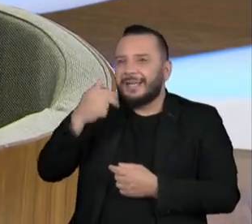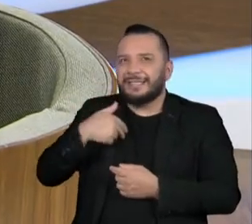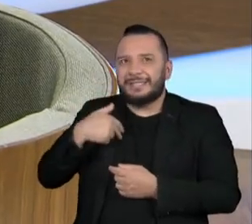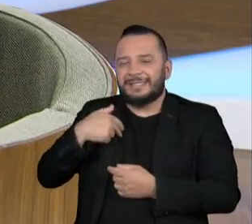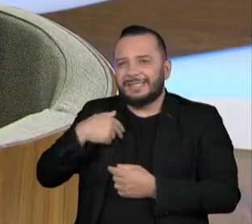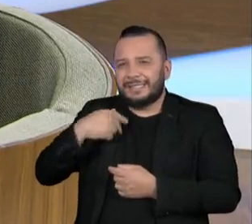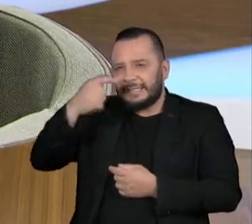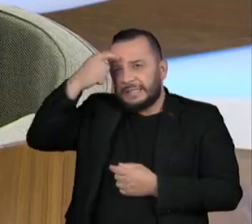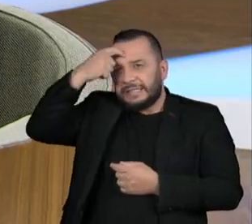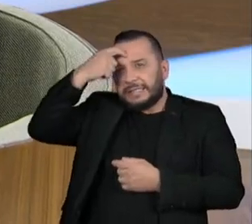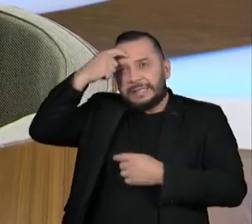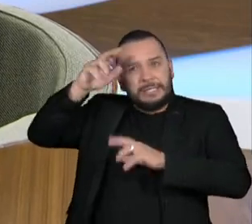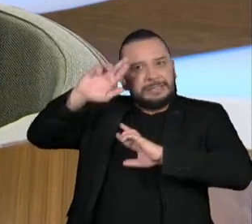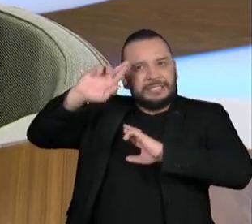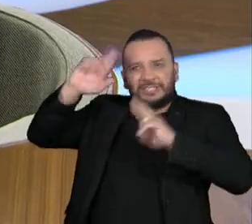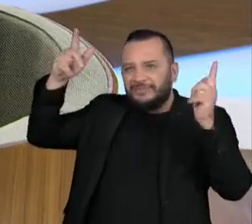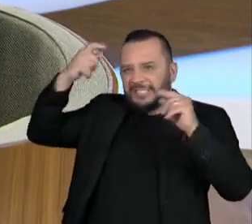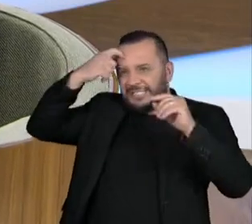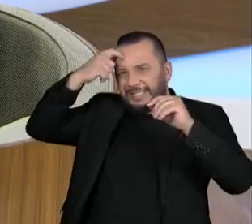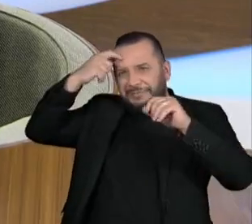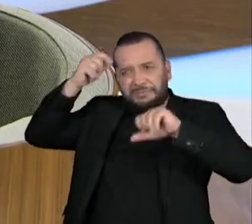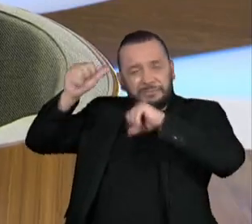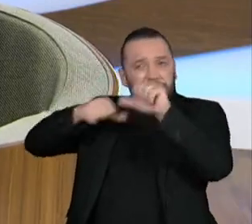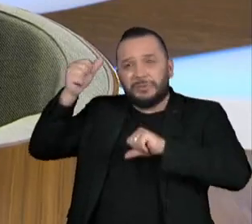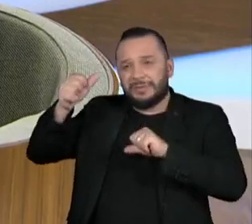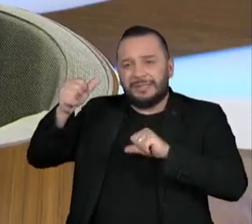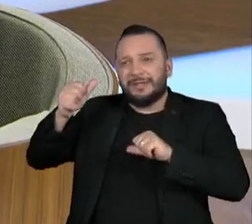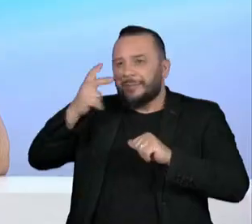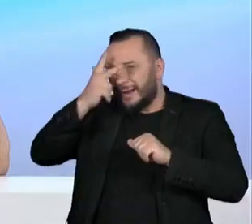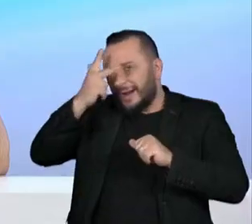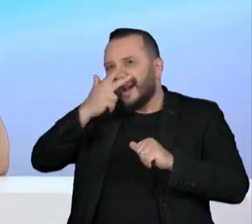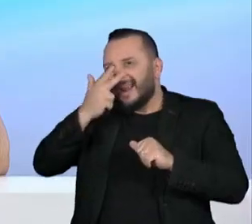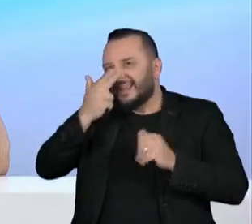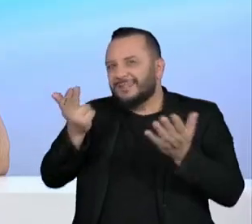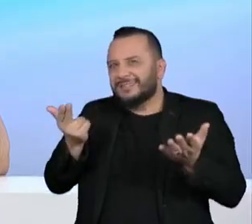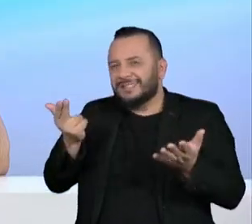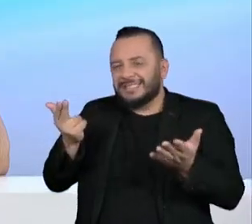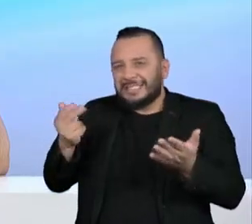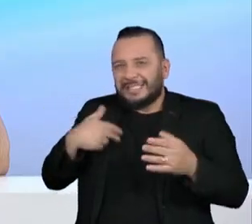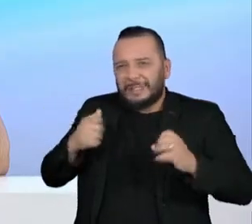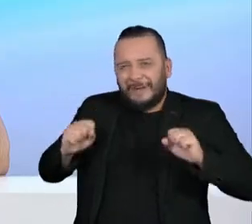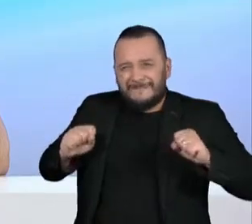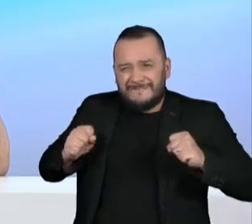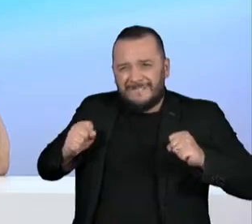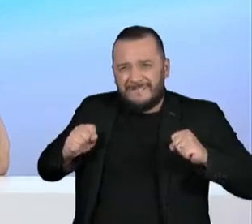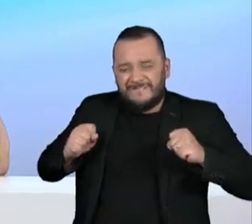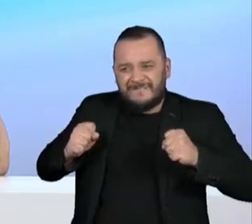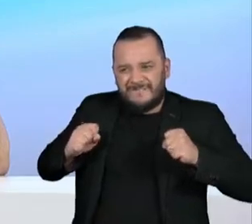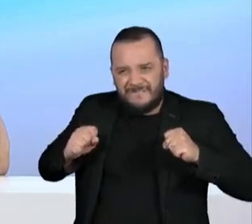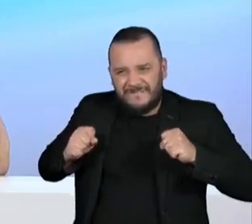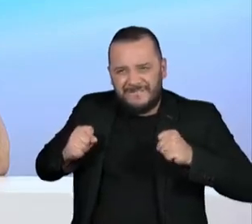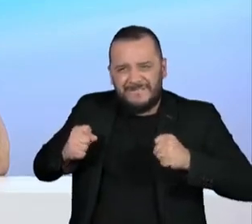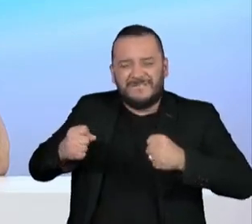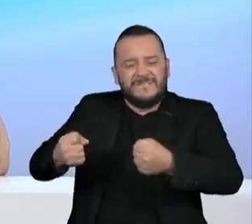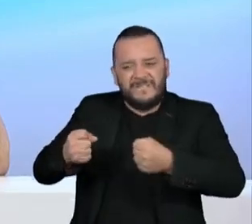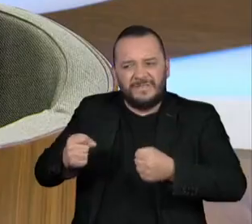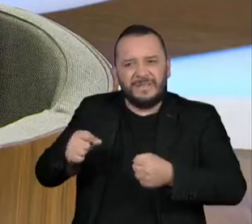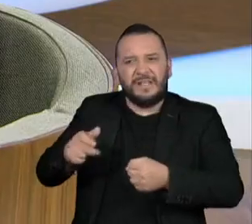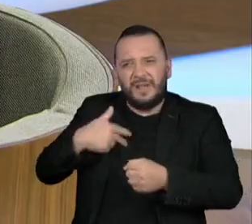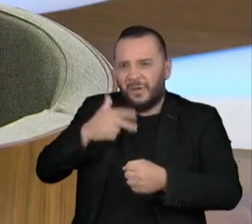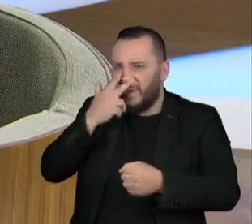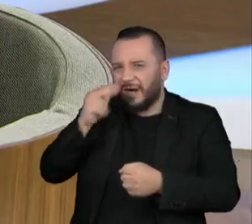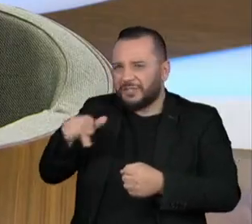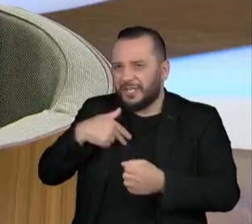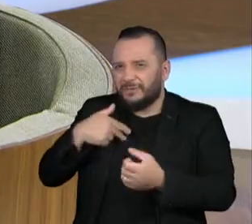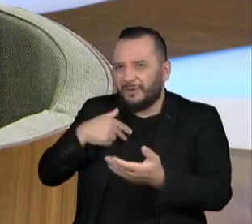ou ele exige de tal maneira a figura que eu sou, que ele tem tudo para falhar, tem tudo para não dar certo, tem